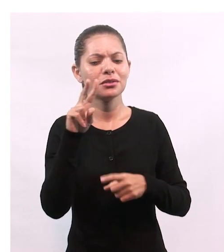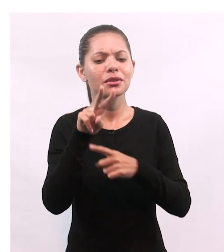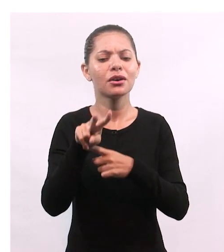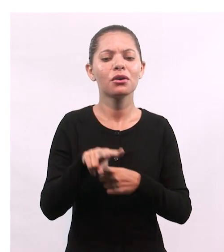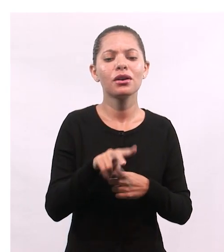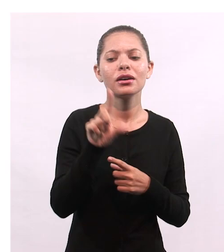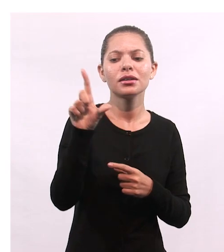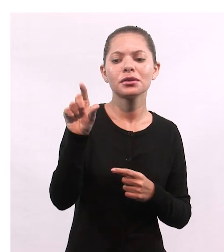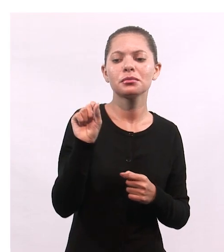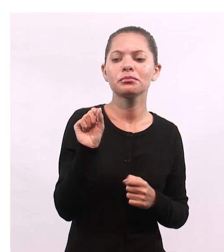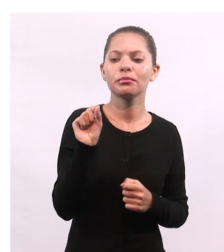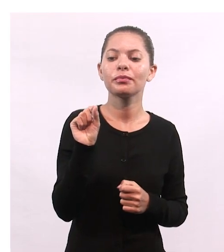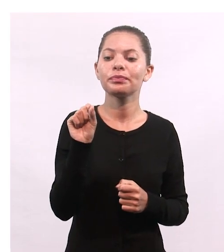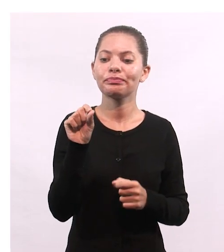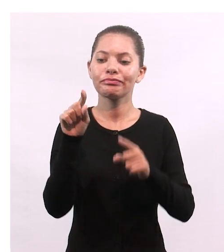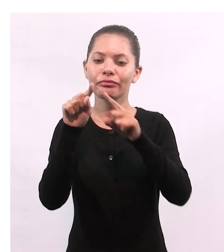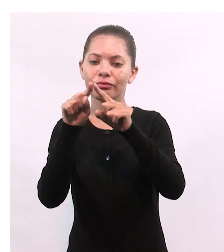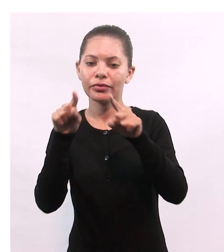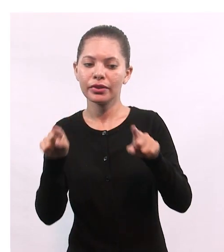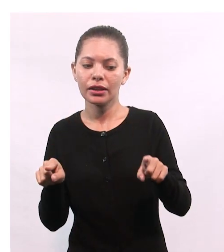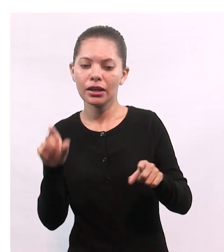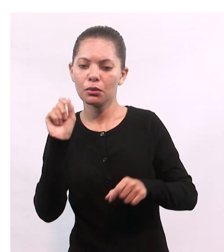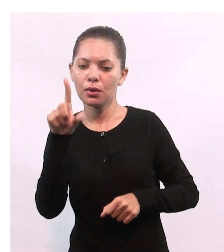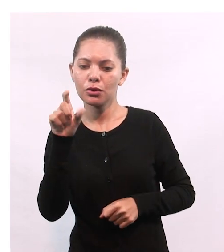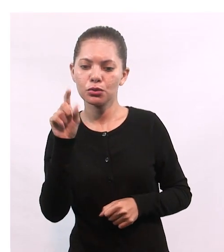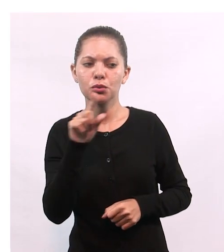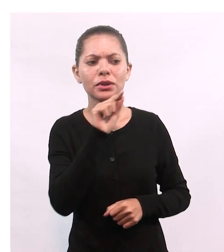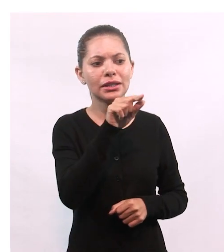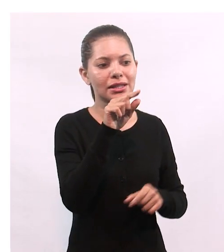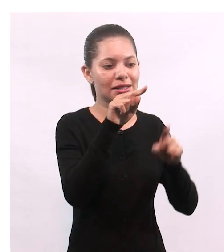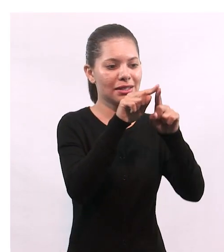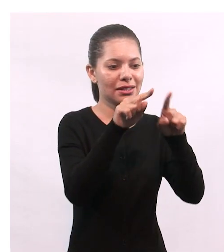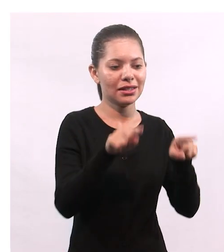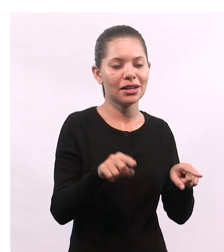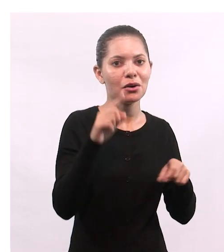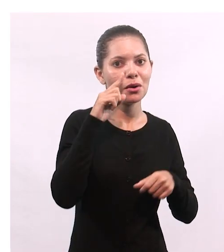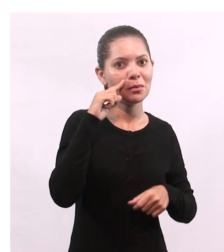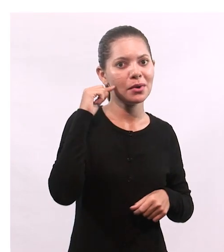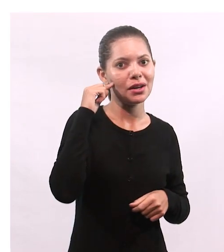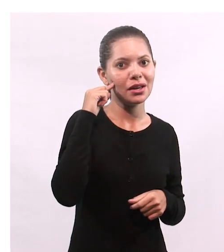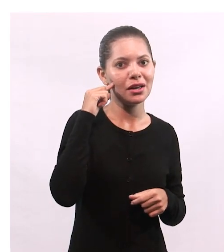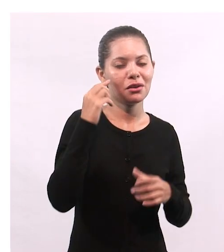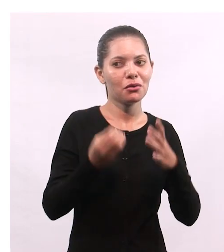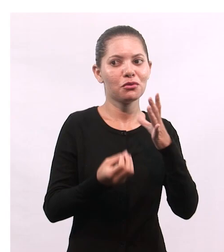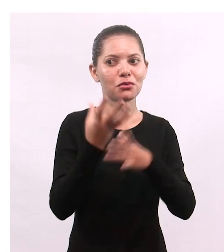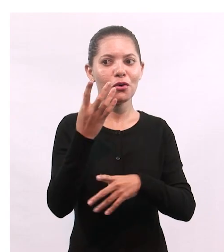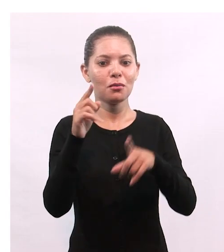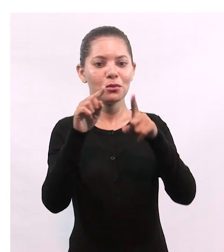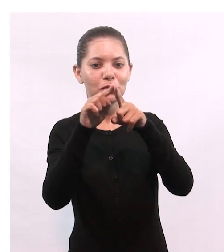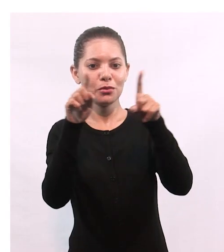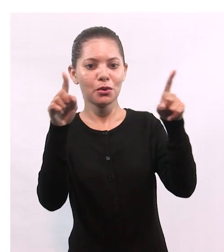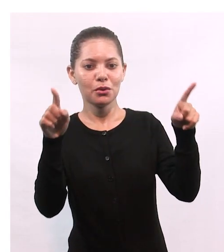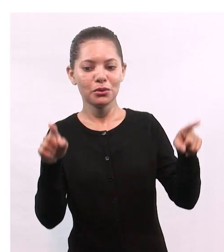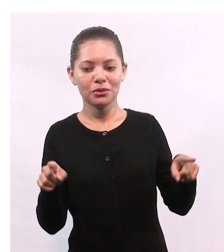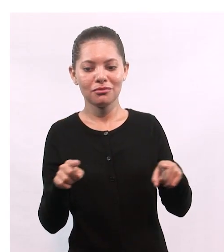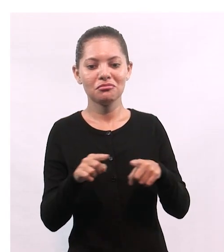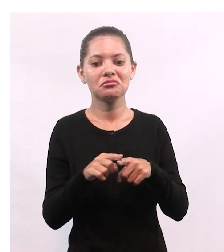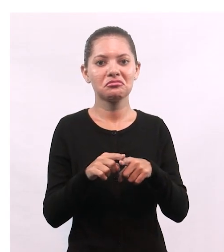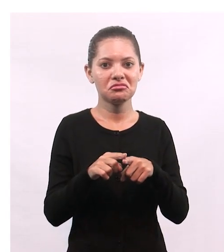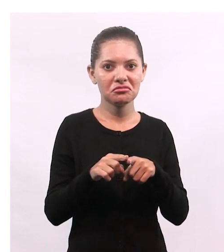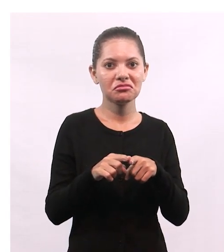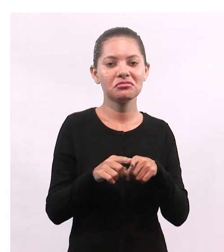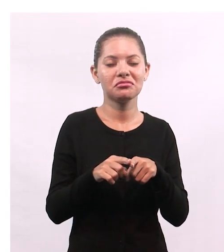Explorar essa ideia, olha, se eu pegar esse triângulo azul escuro e esse triângulo amarelo, eu consigo formar um